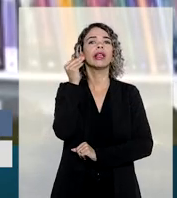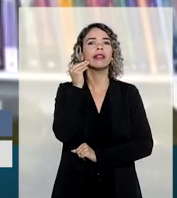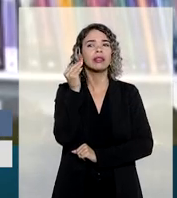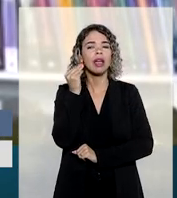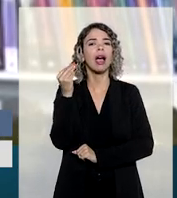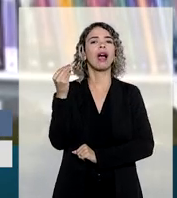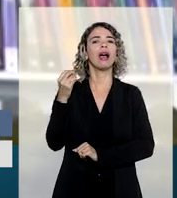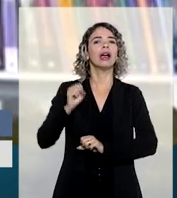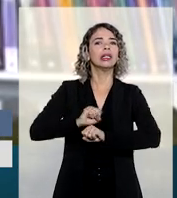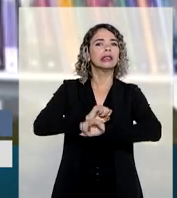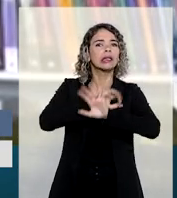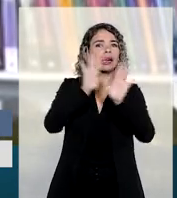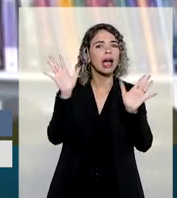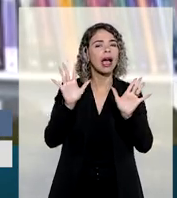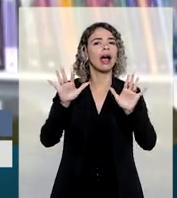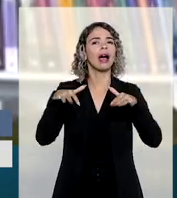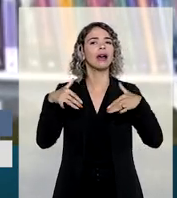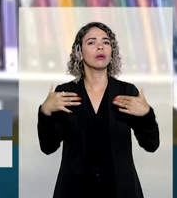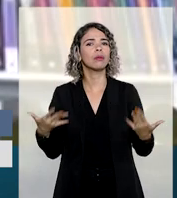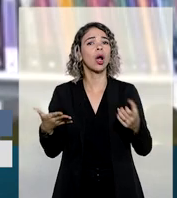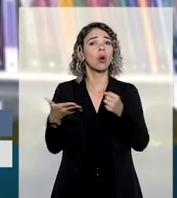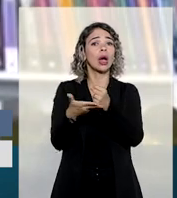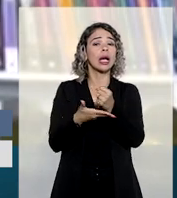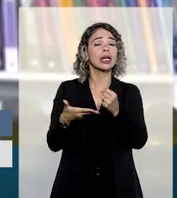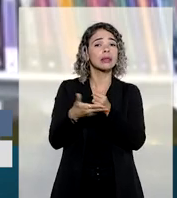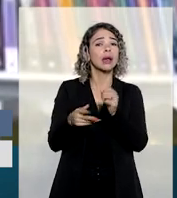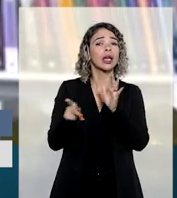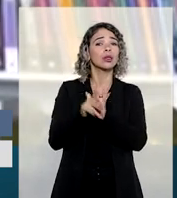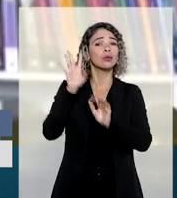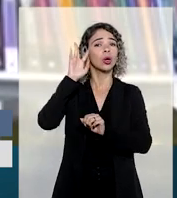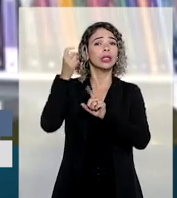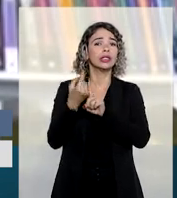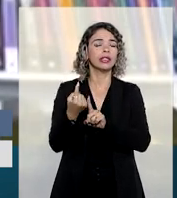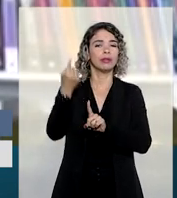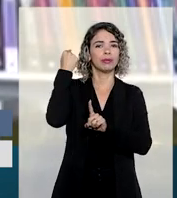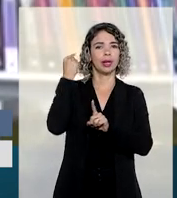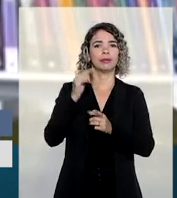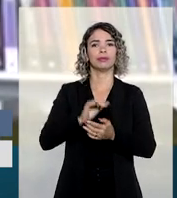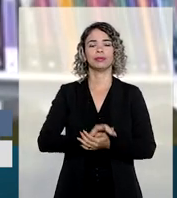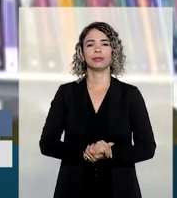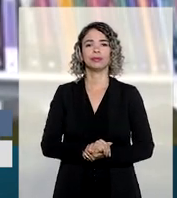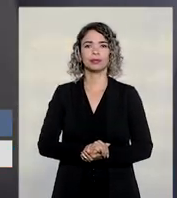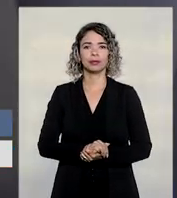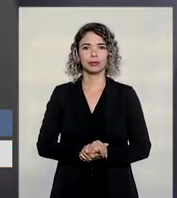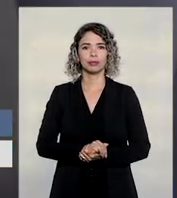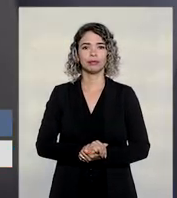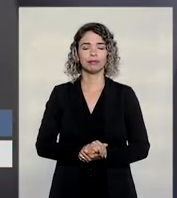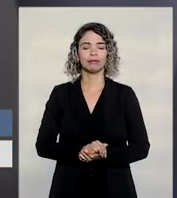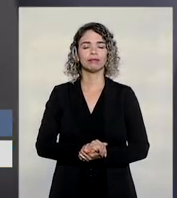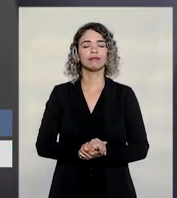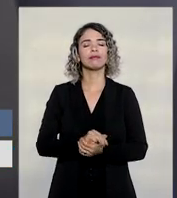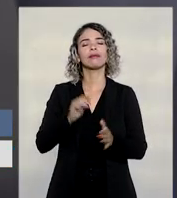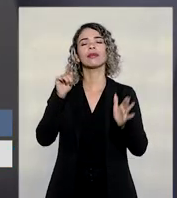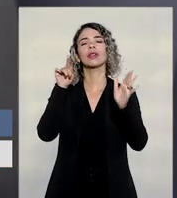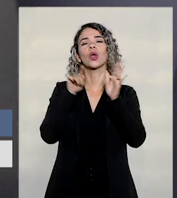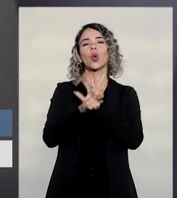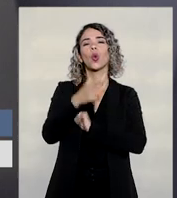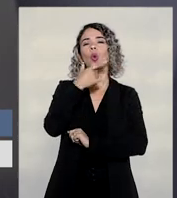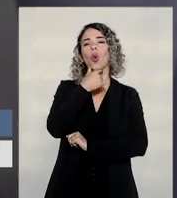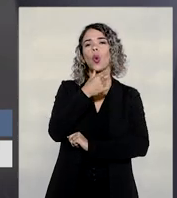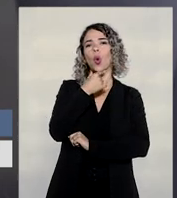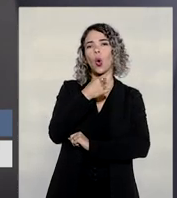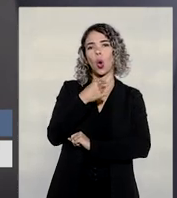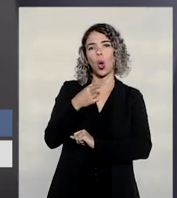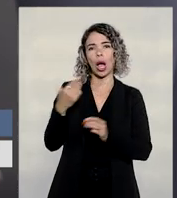se buscar aí um esclarecimento e uma melhor adequação da fundamentação daquela decisão. Uhum. Professor Renê,